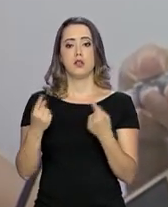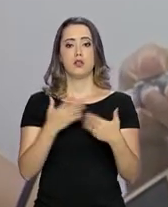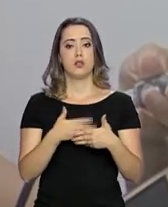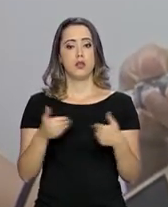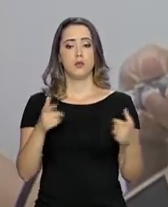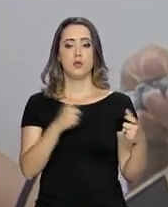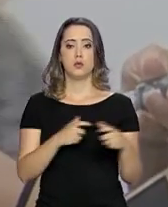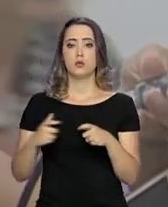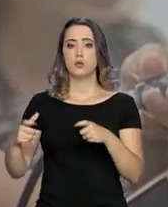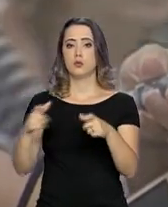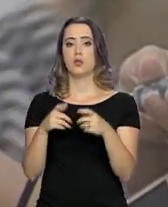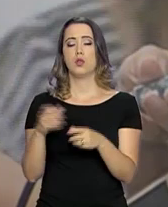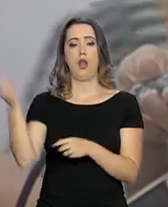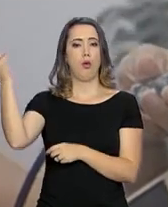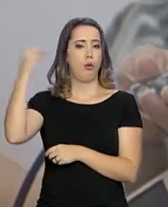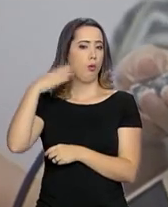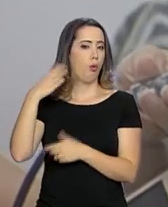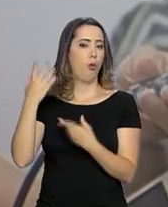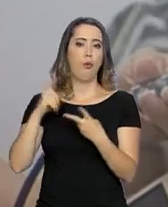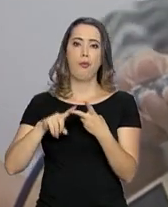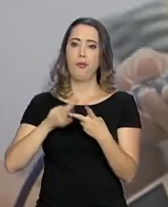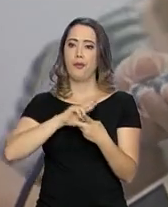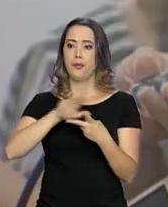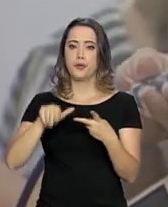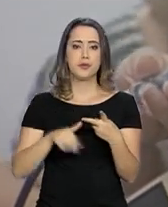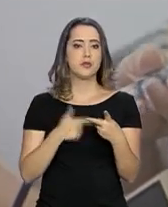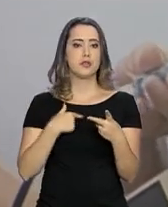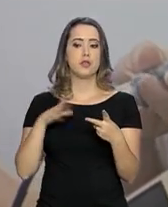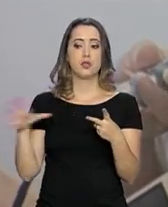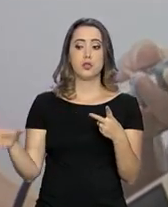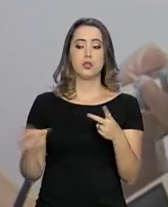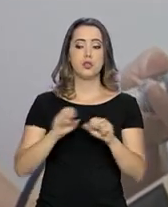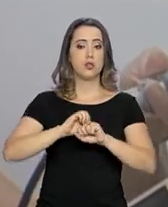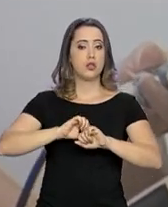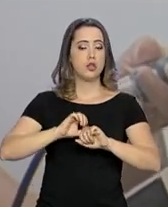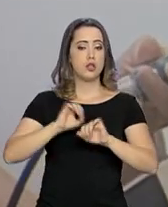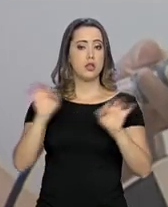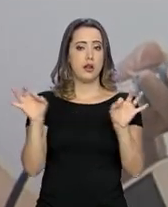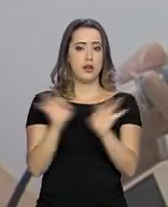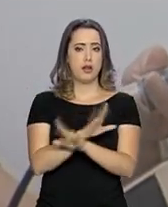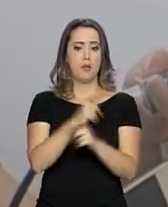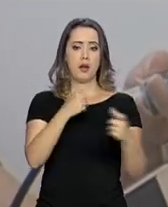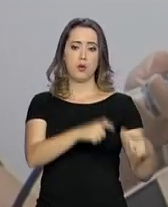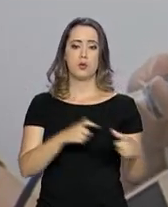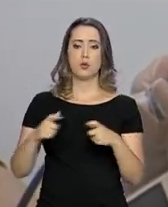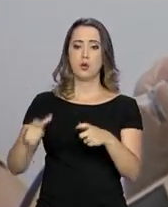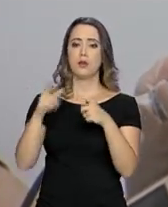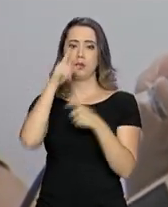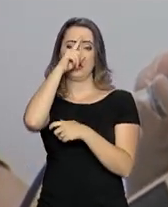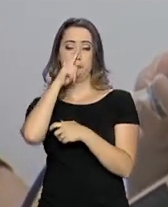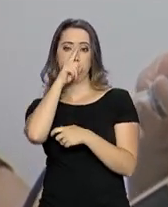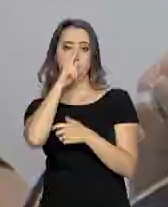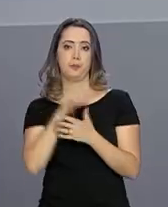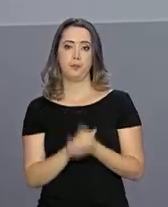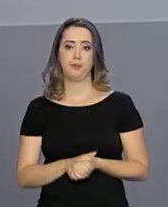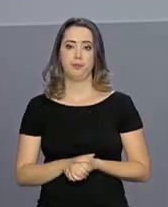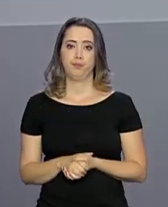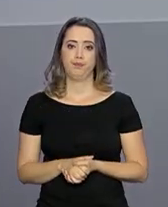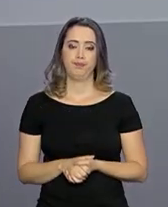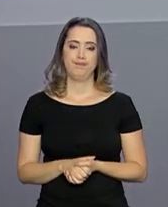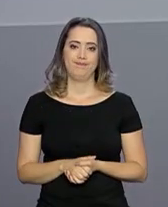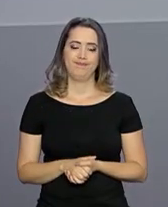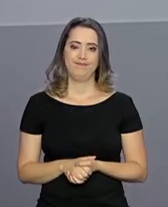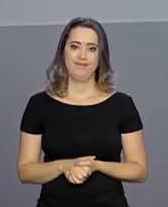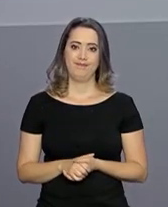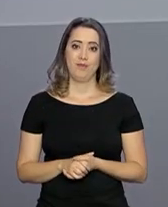local, melhoria da iluminação, retirada e eliminação dos pontos, que é o objetivo que tem sido alcançado com o resultado.